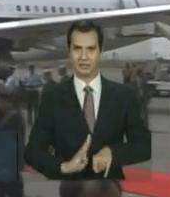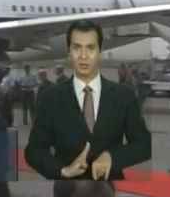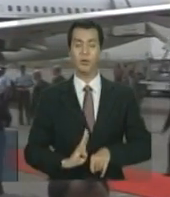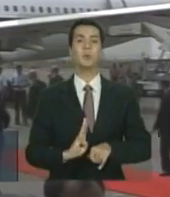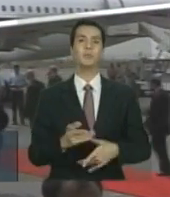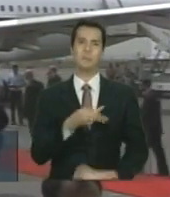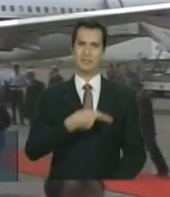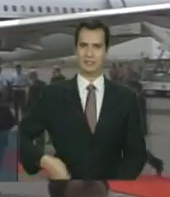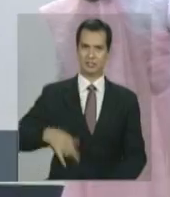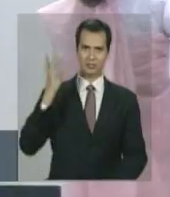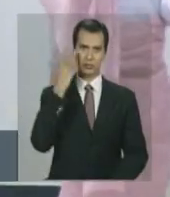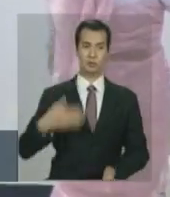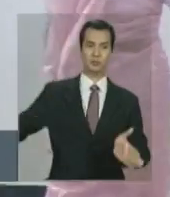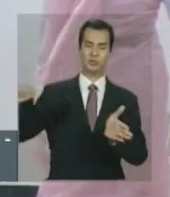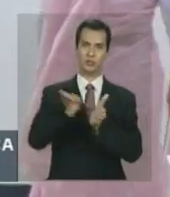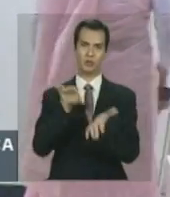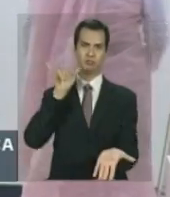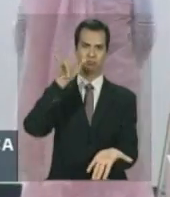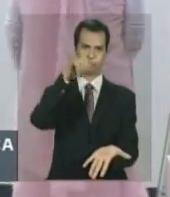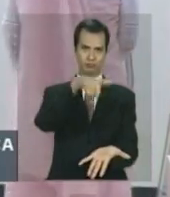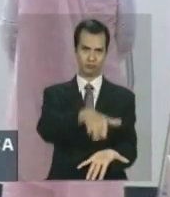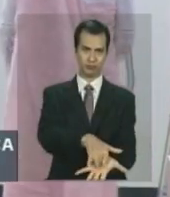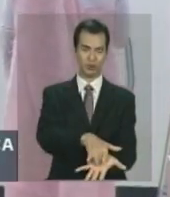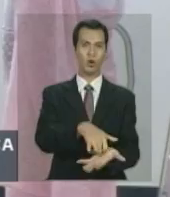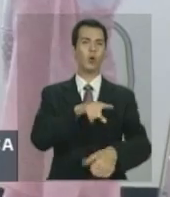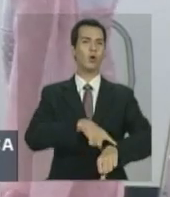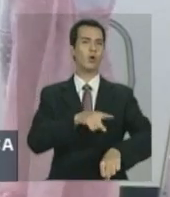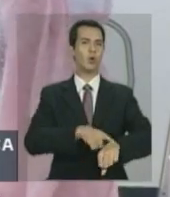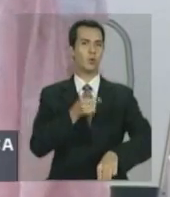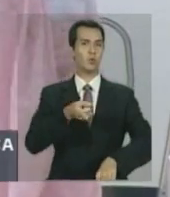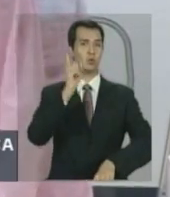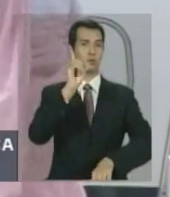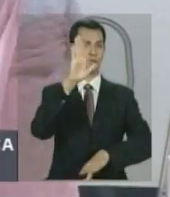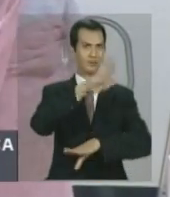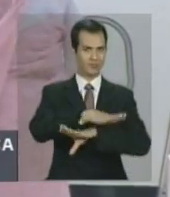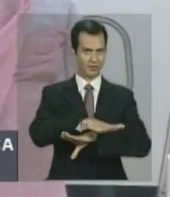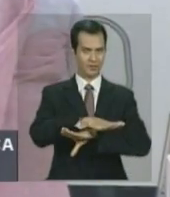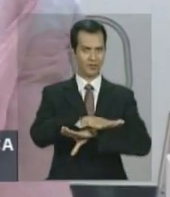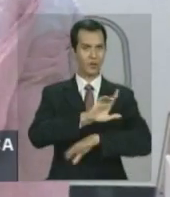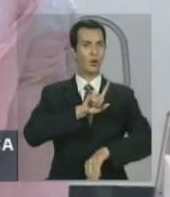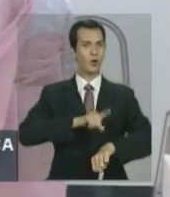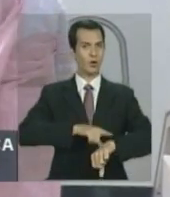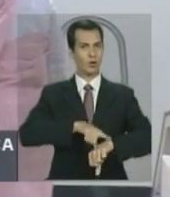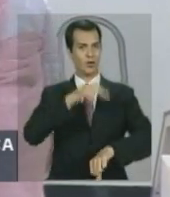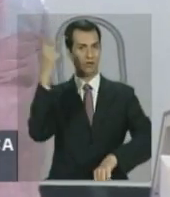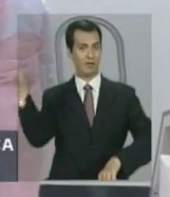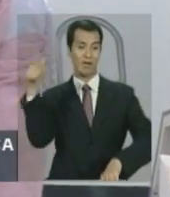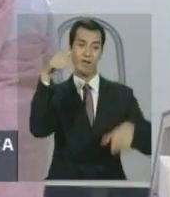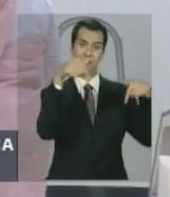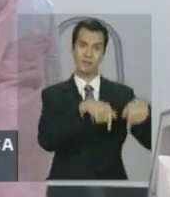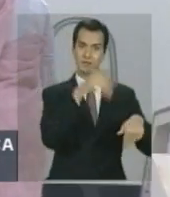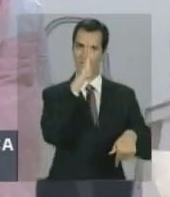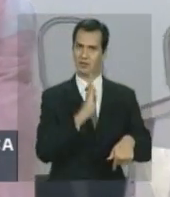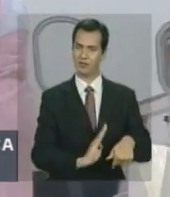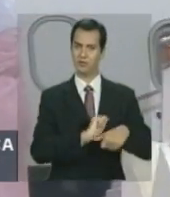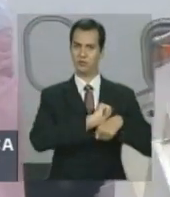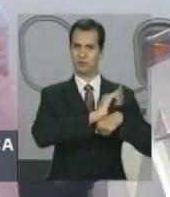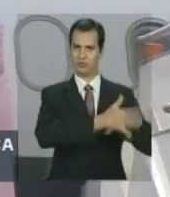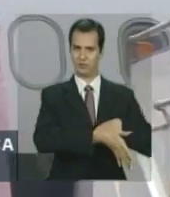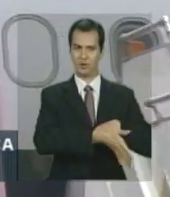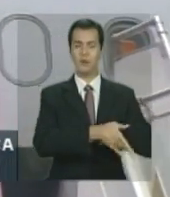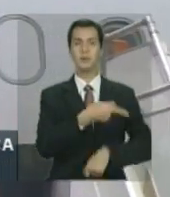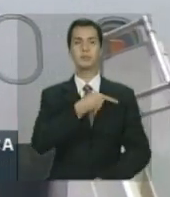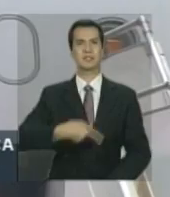Delhi. Desembarcou na base aérea por volta de 1 da tarde, horário local, ainda madrugada no Brasil. A presidenta